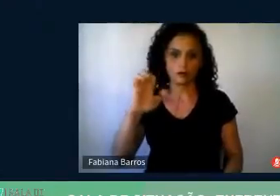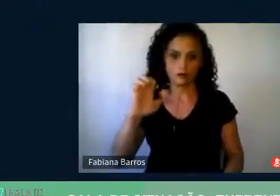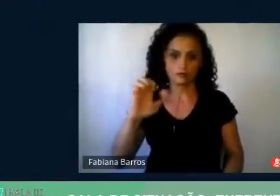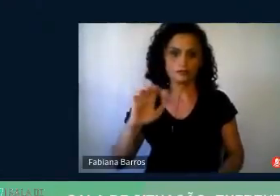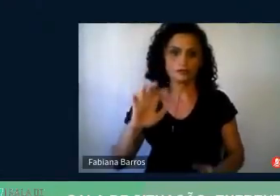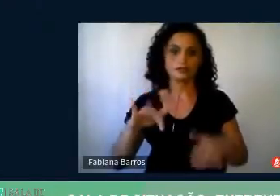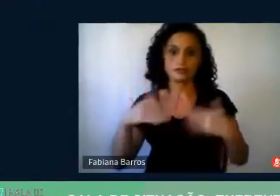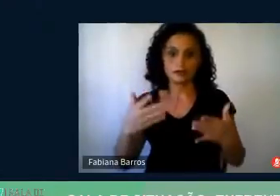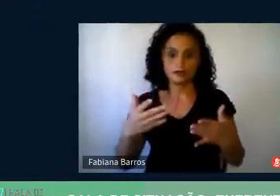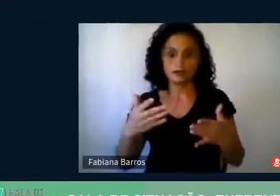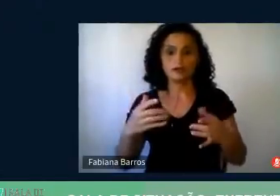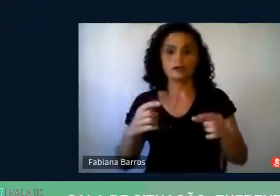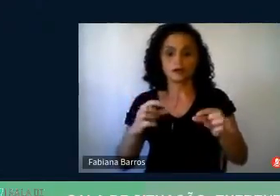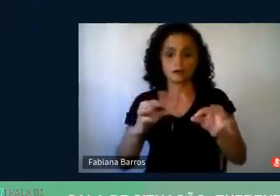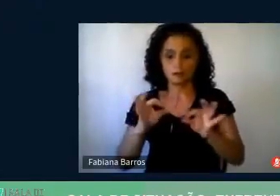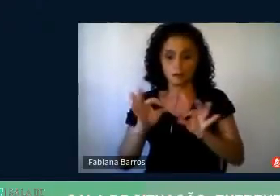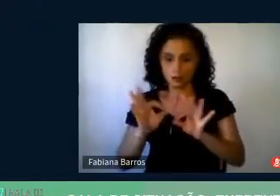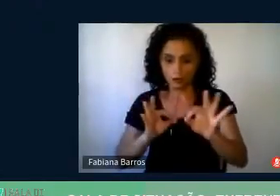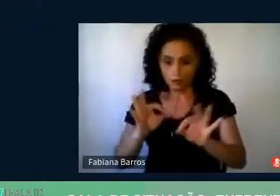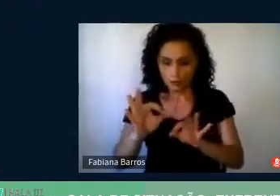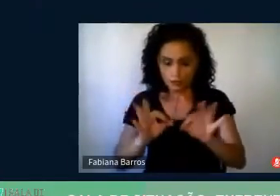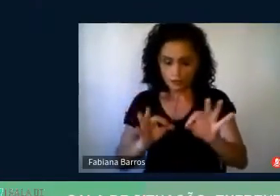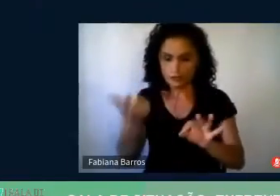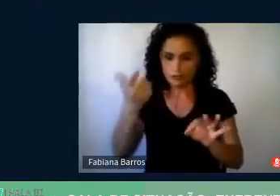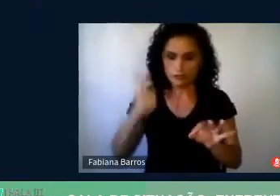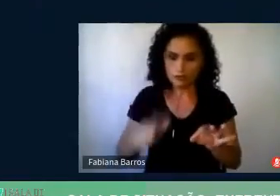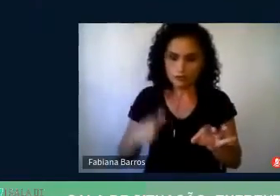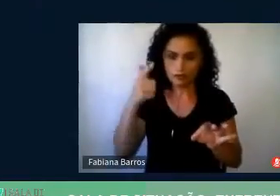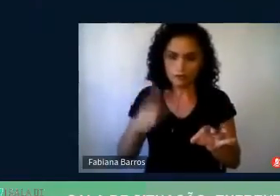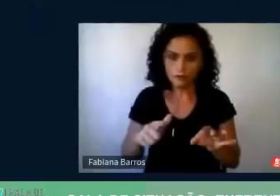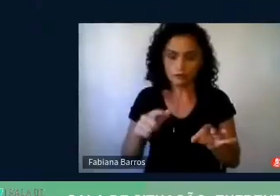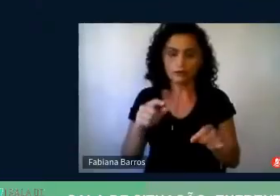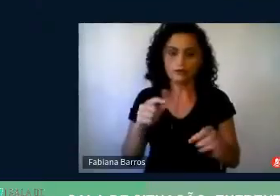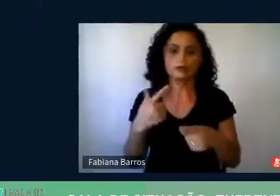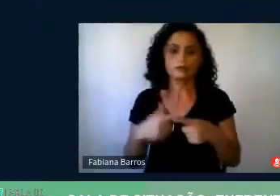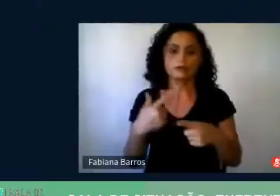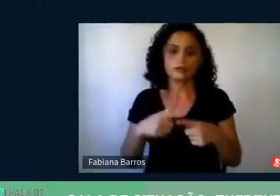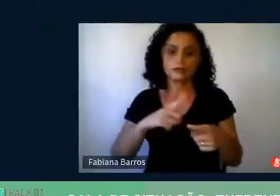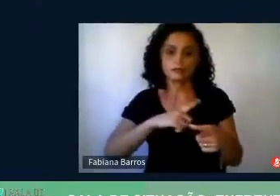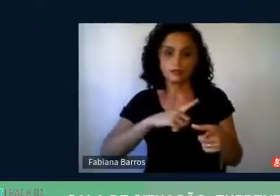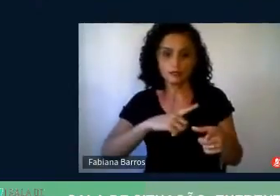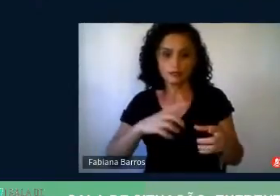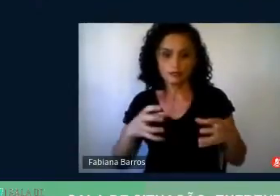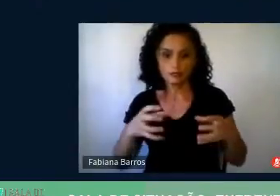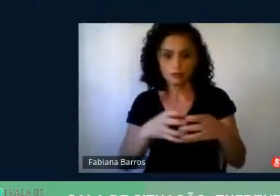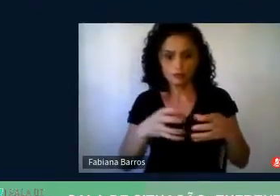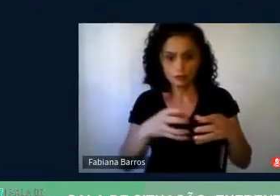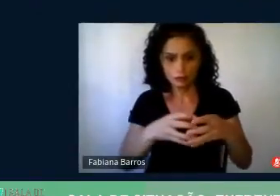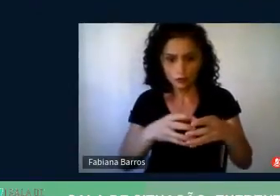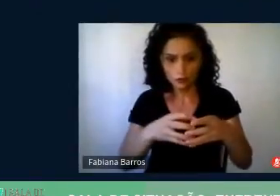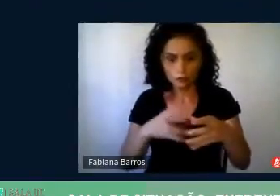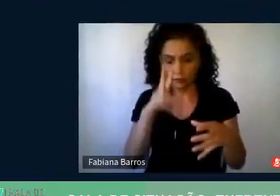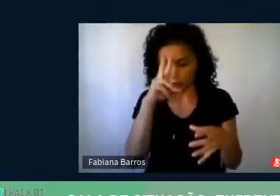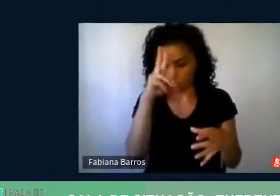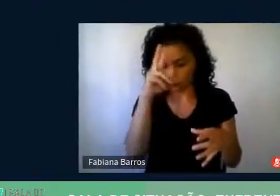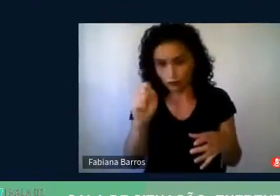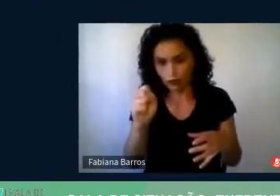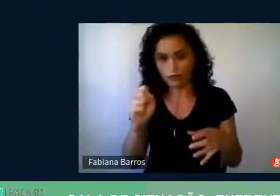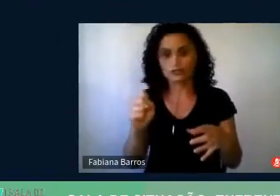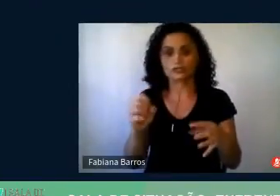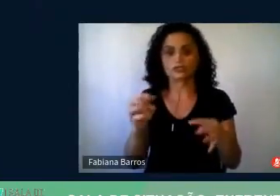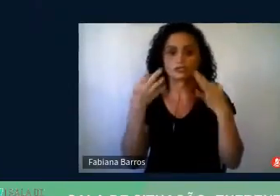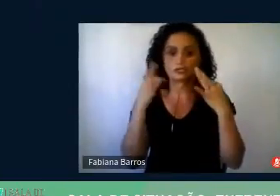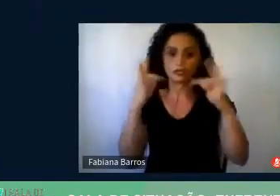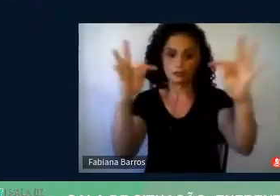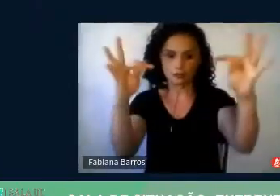trabalhando com uma base que está calcada no planejamento e na gestão e um grupo muito forte de tecnologia, para que a